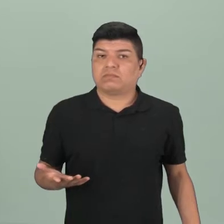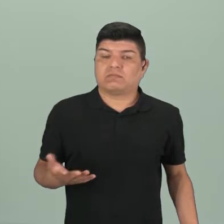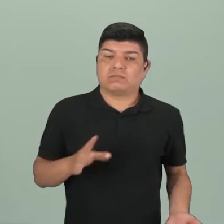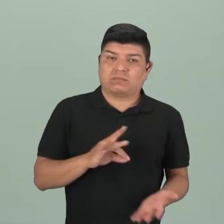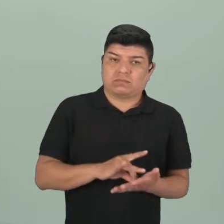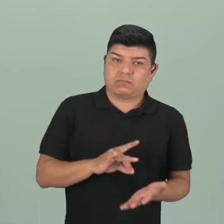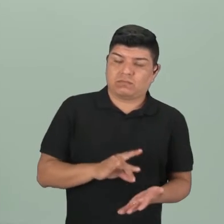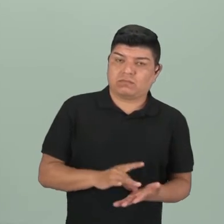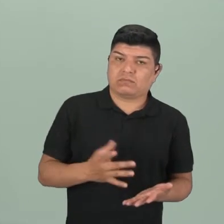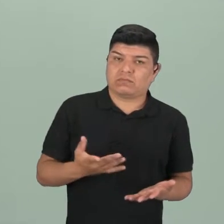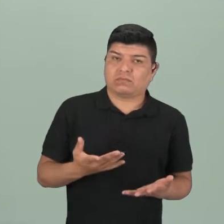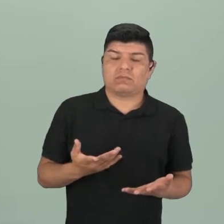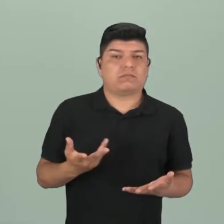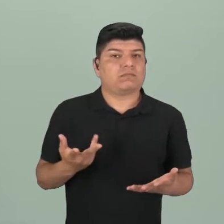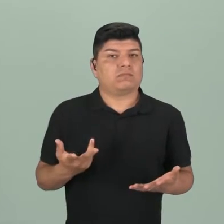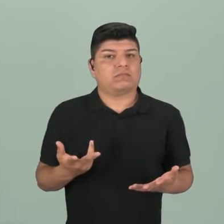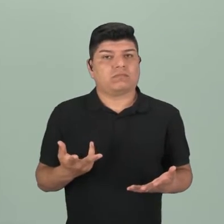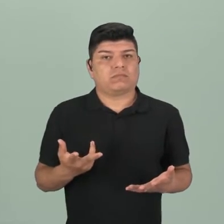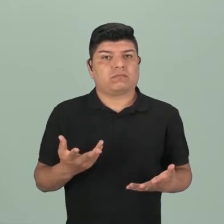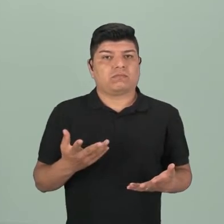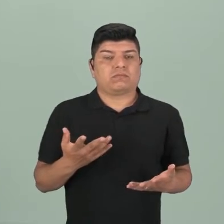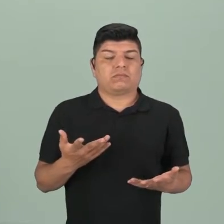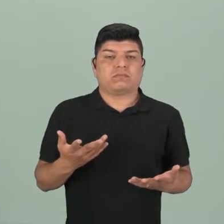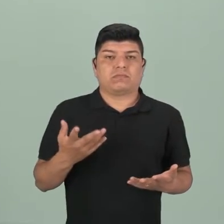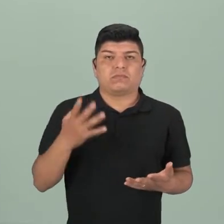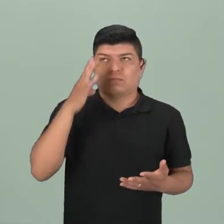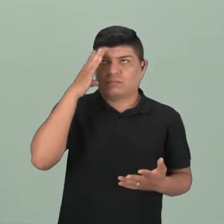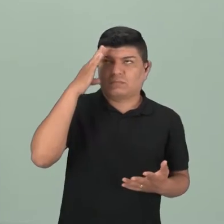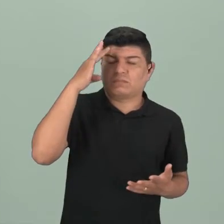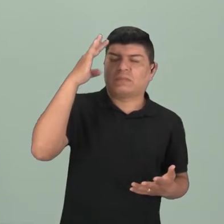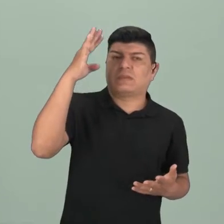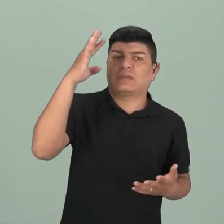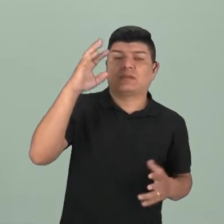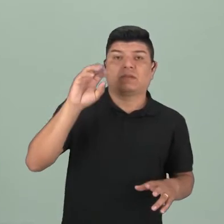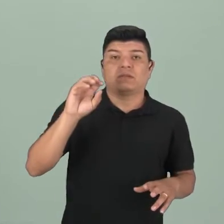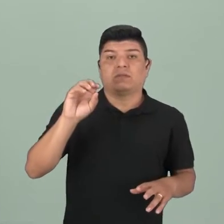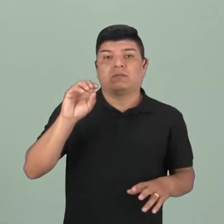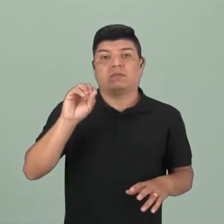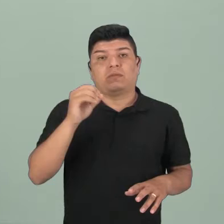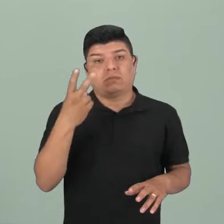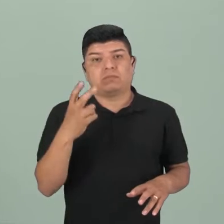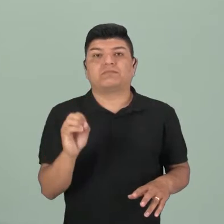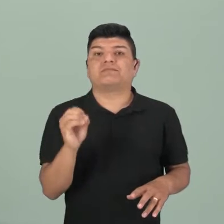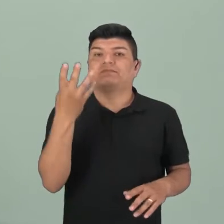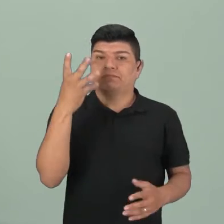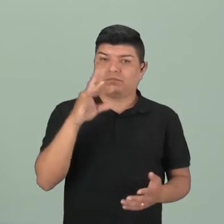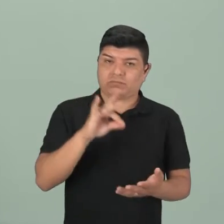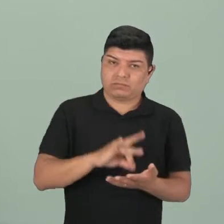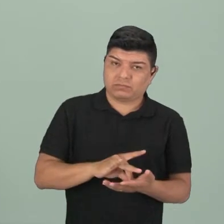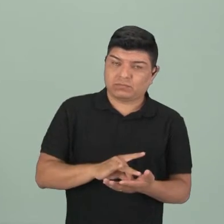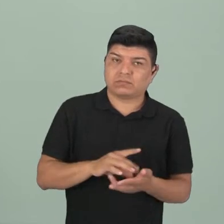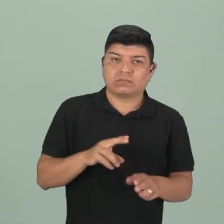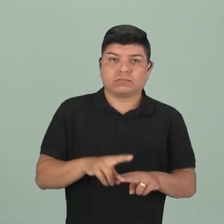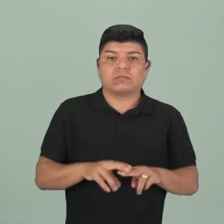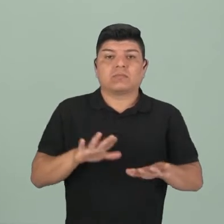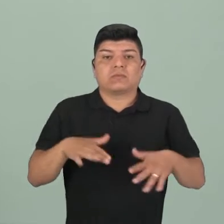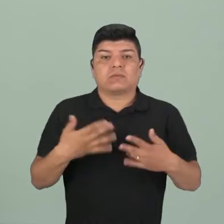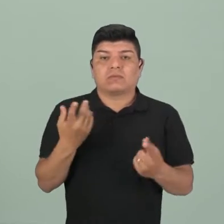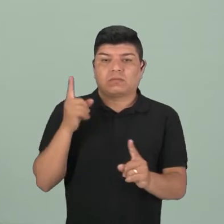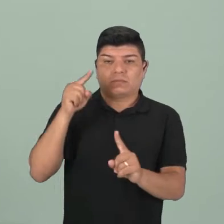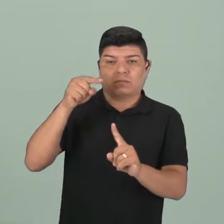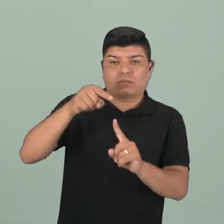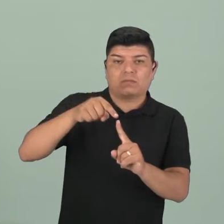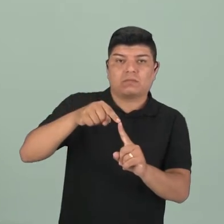campo real e vai para o abstrato, né? A não ser que tenha acontecido mesmo. Então, assim, qual o